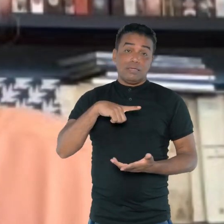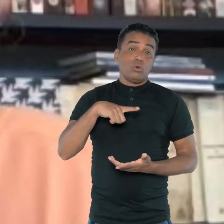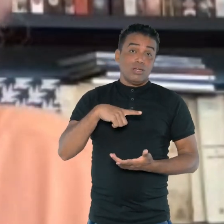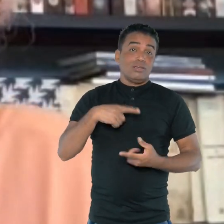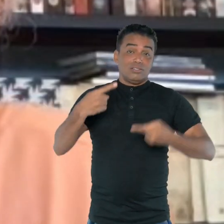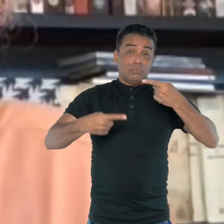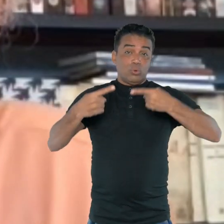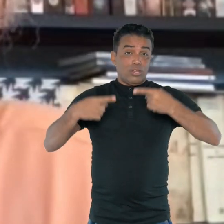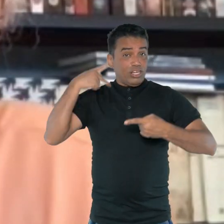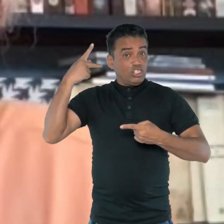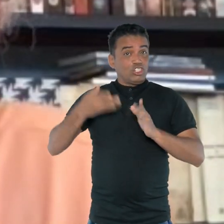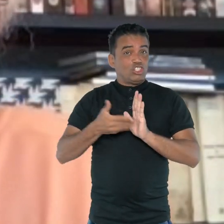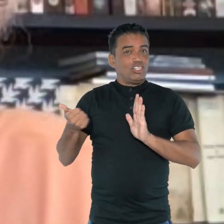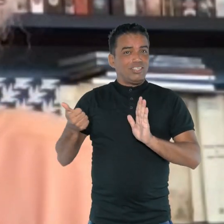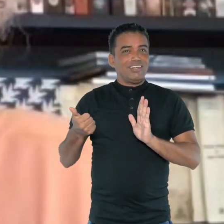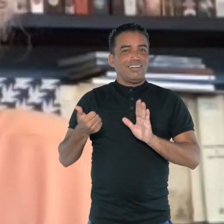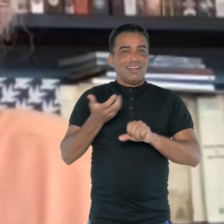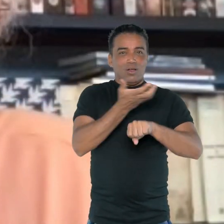literatura dos currículos.